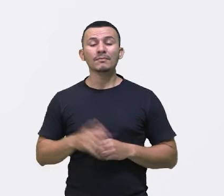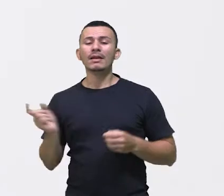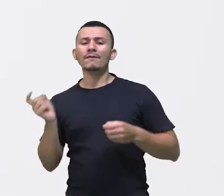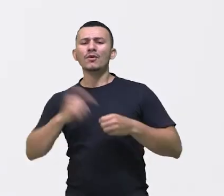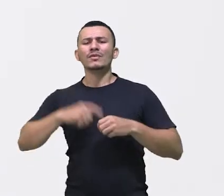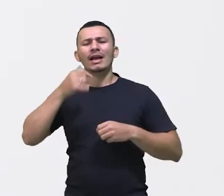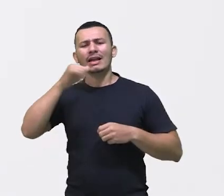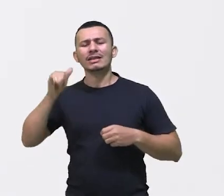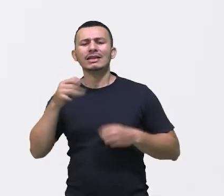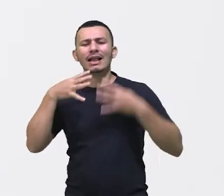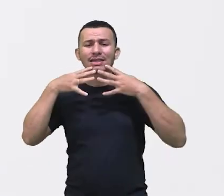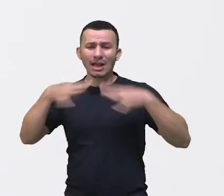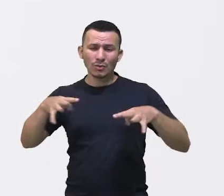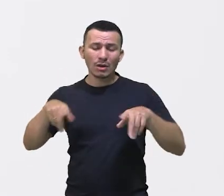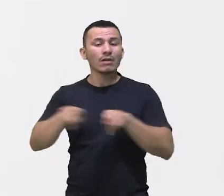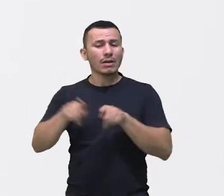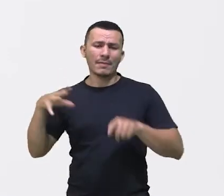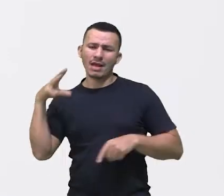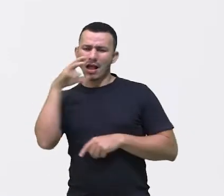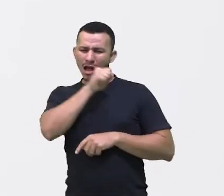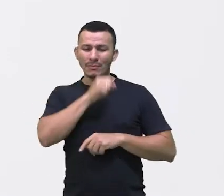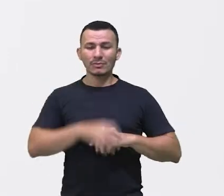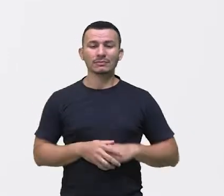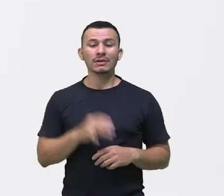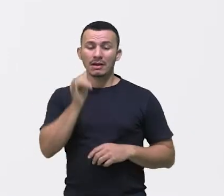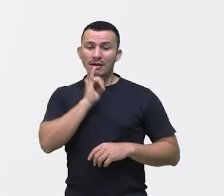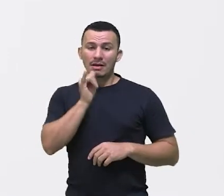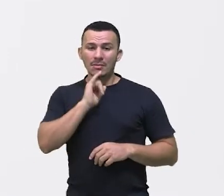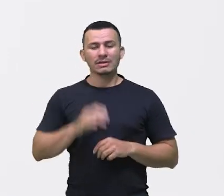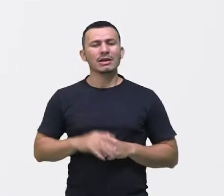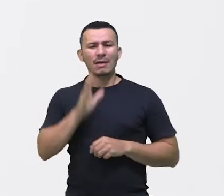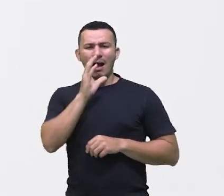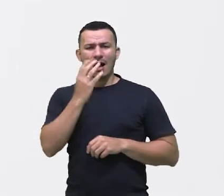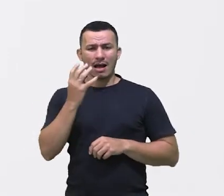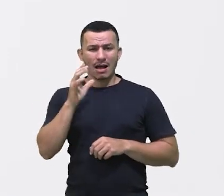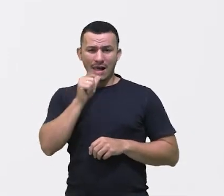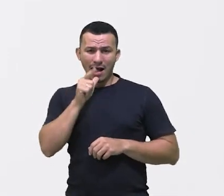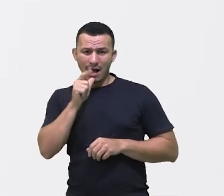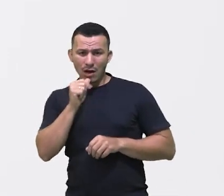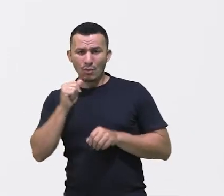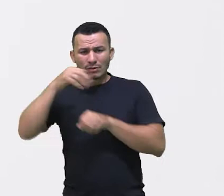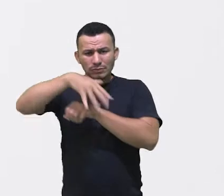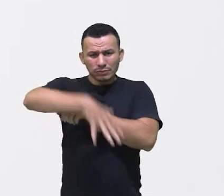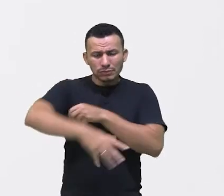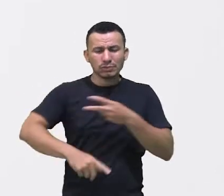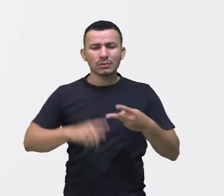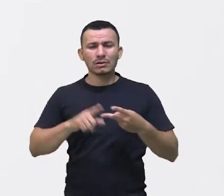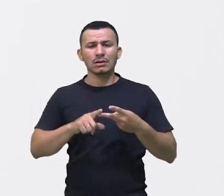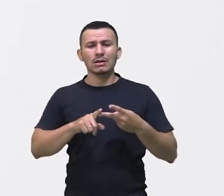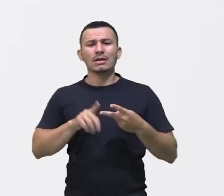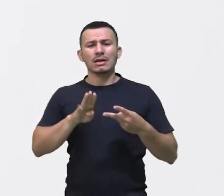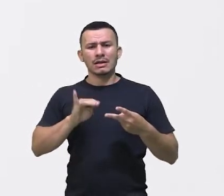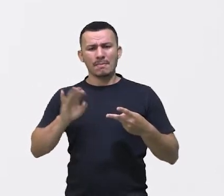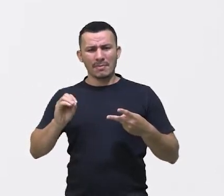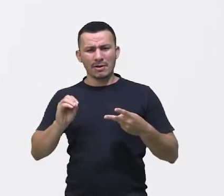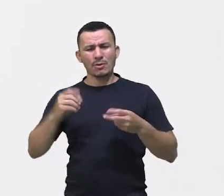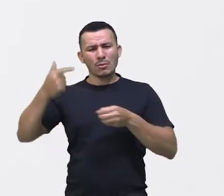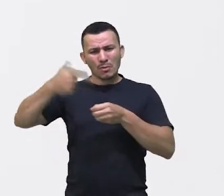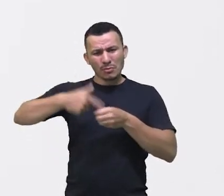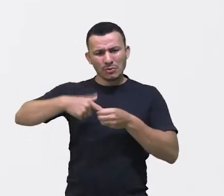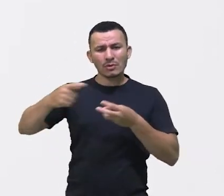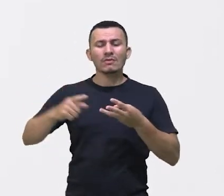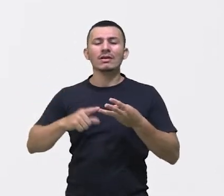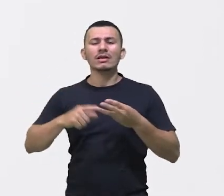e mais rapidamente também. Exemplos: energia hidrelétrica, a biomassa, os biocombustíveis, a